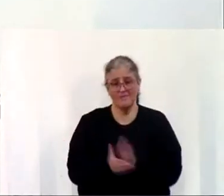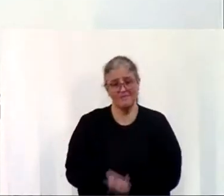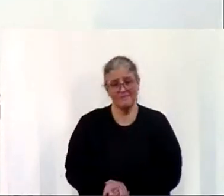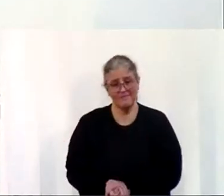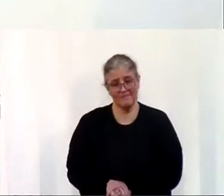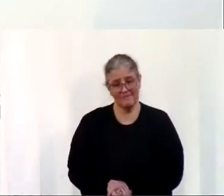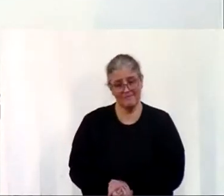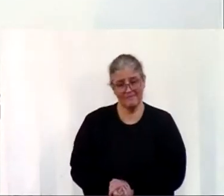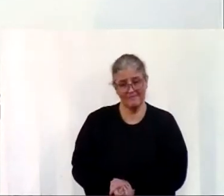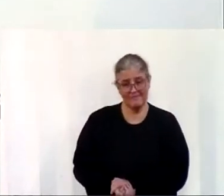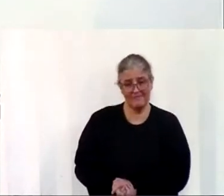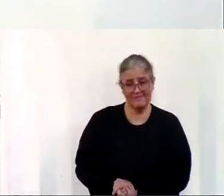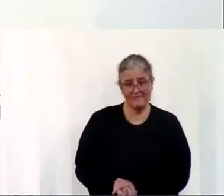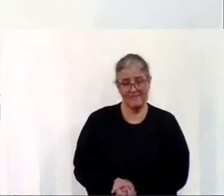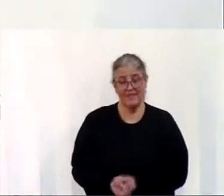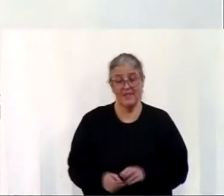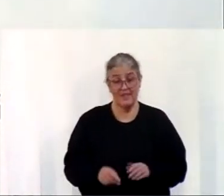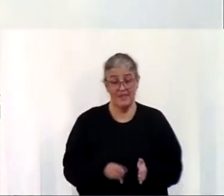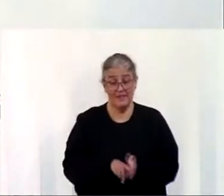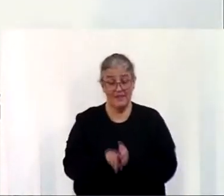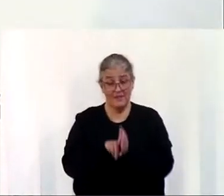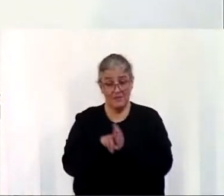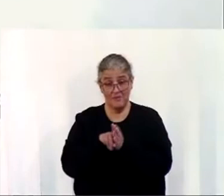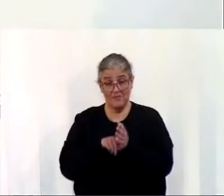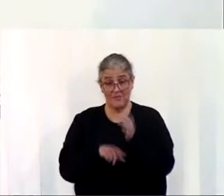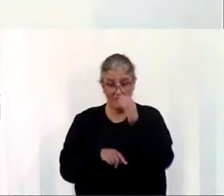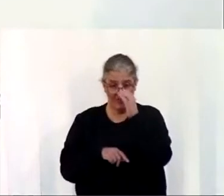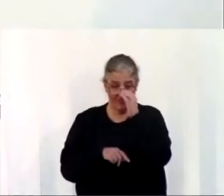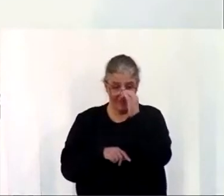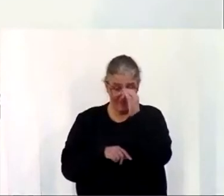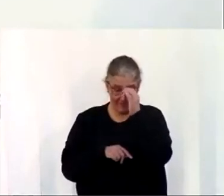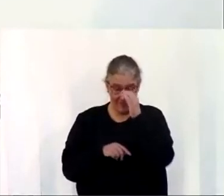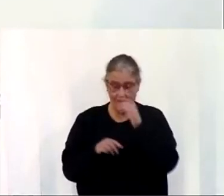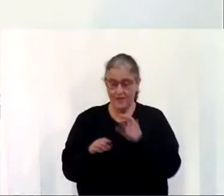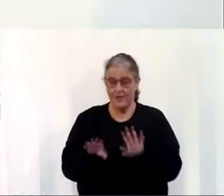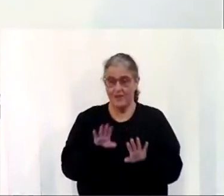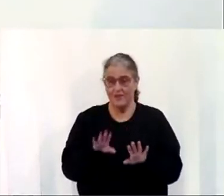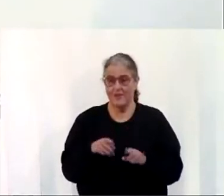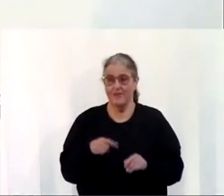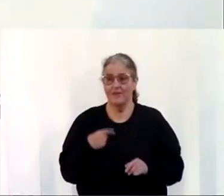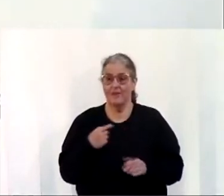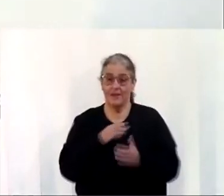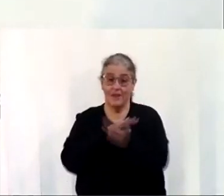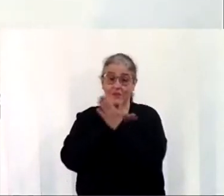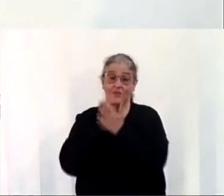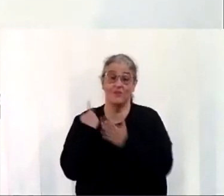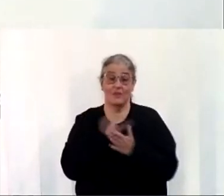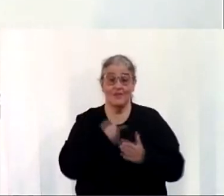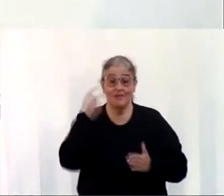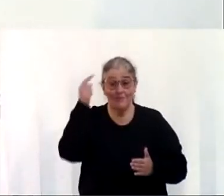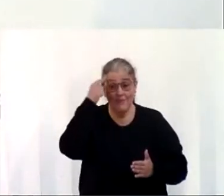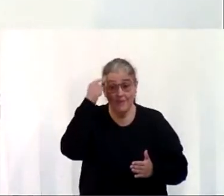São essas perguntas que de vez em quando vêm à nossa mente e nos ajudam a pensar: eu estou bem?